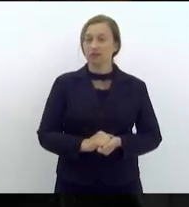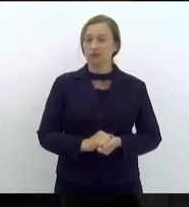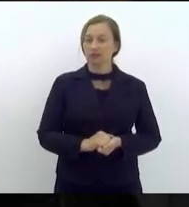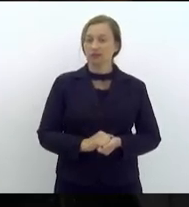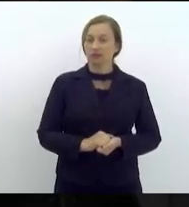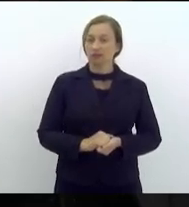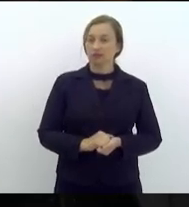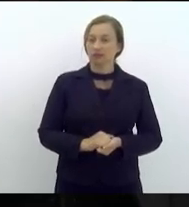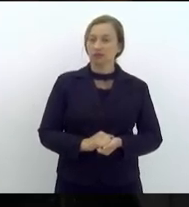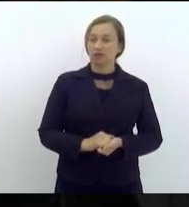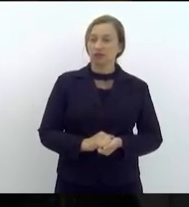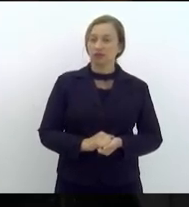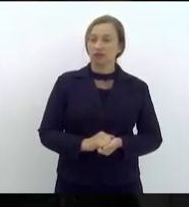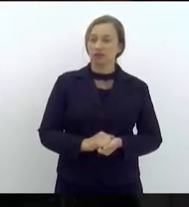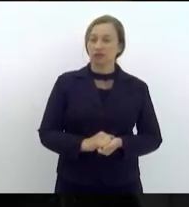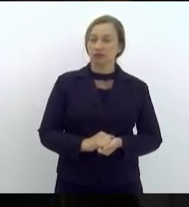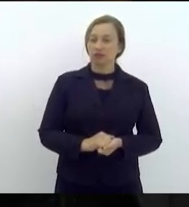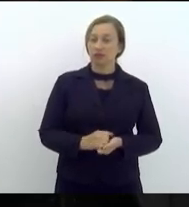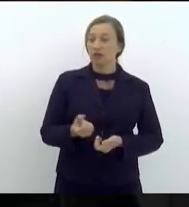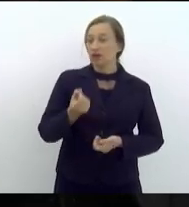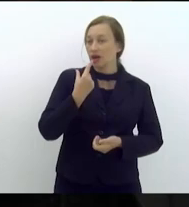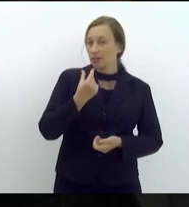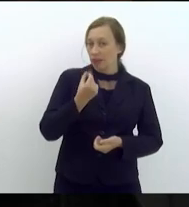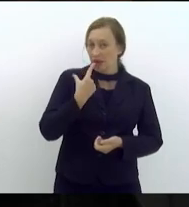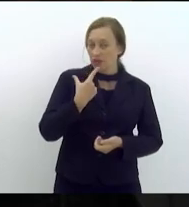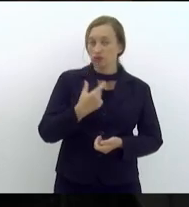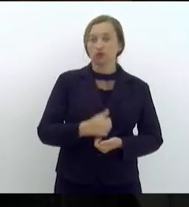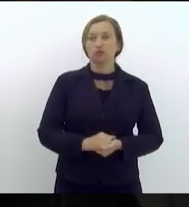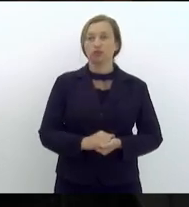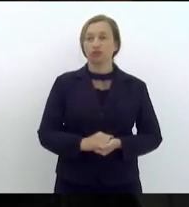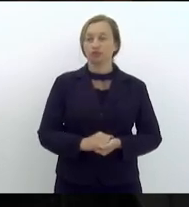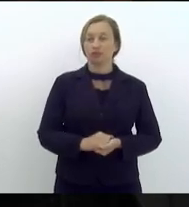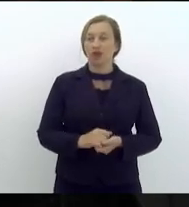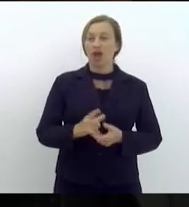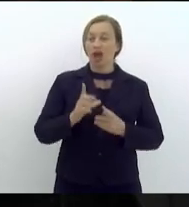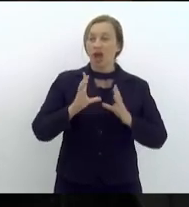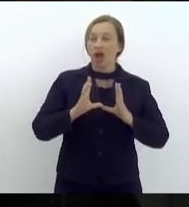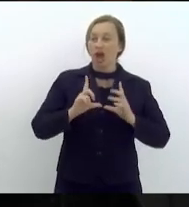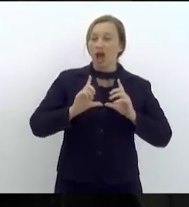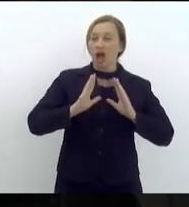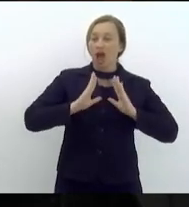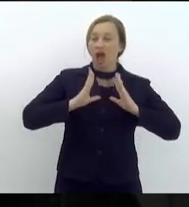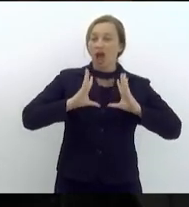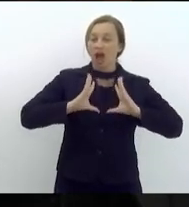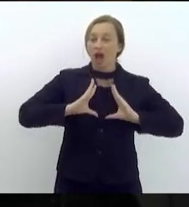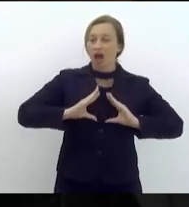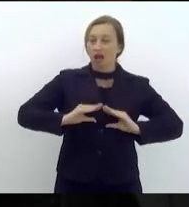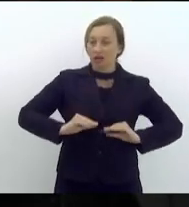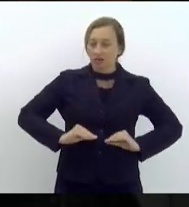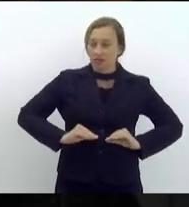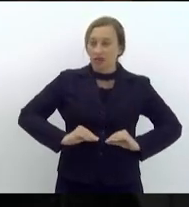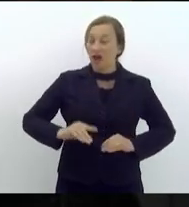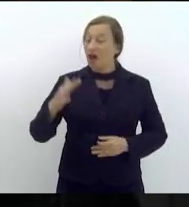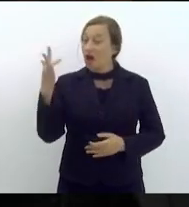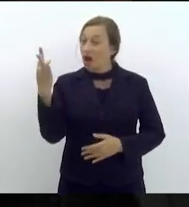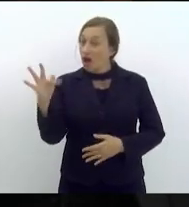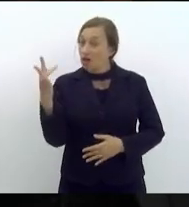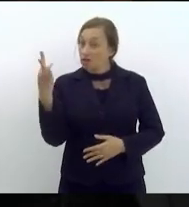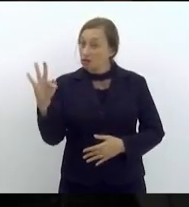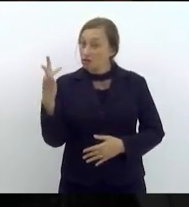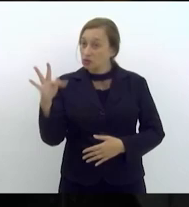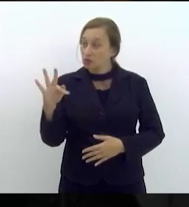tomou medicamentos para aliviar a dor Esses medicamentos